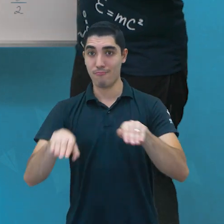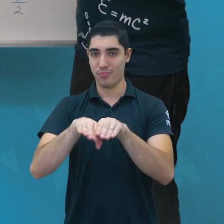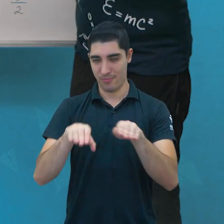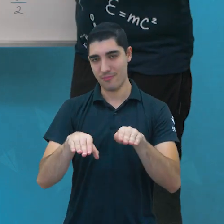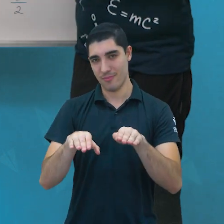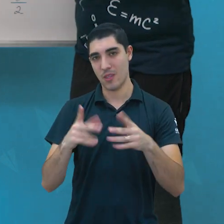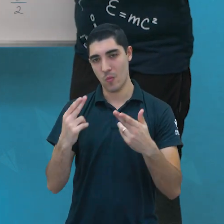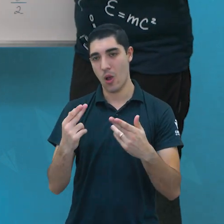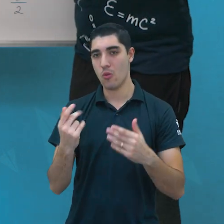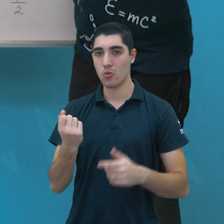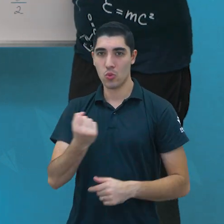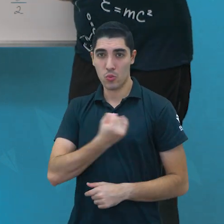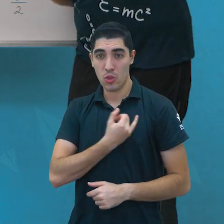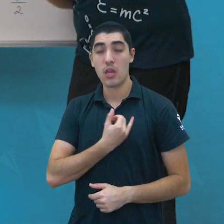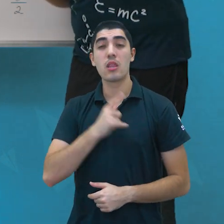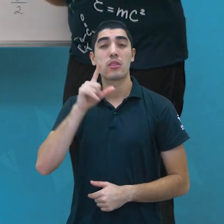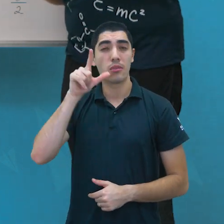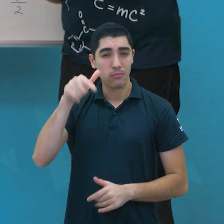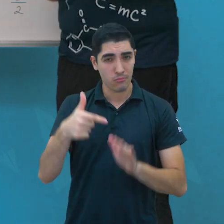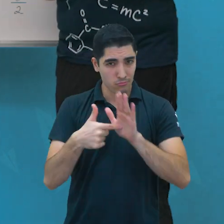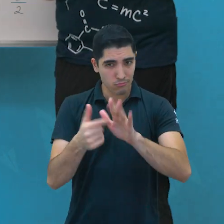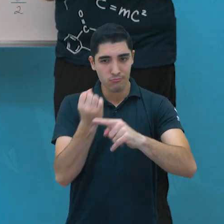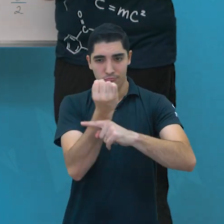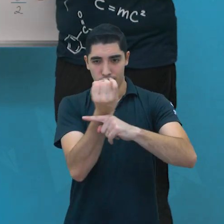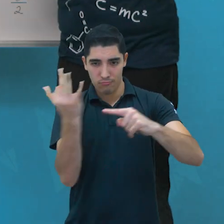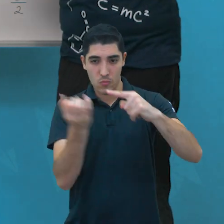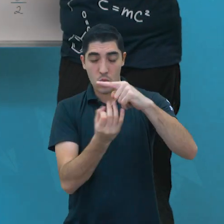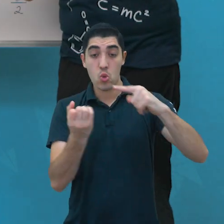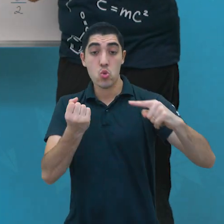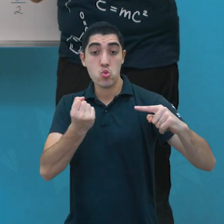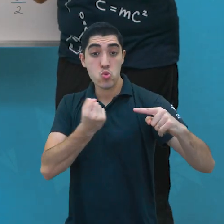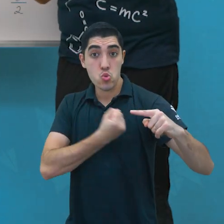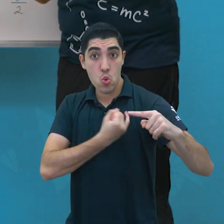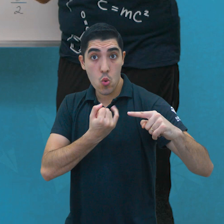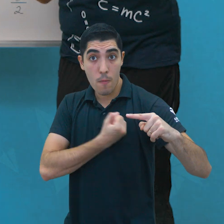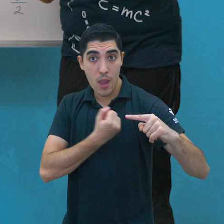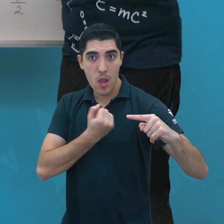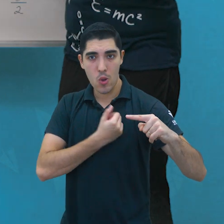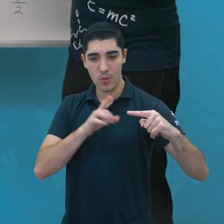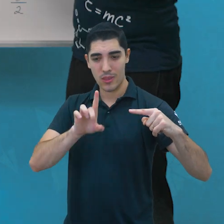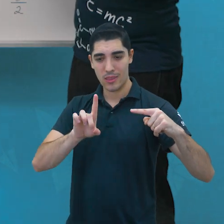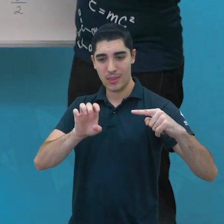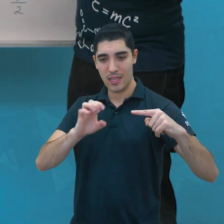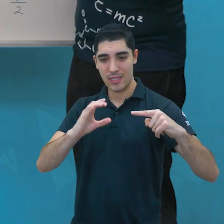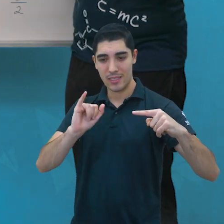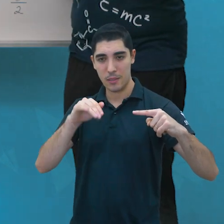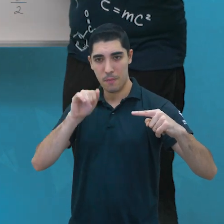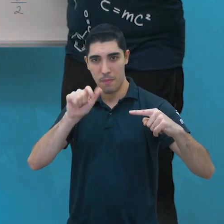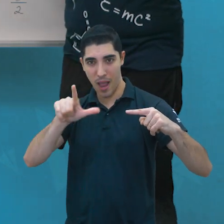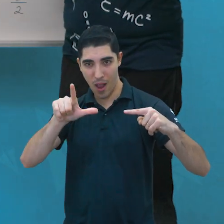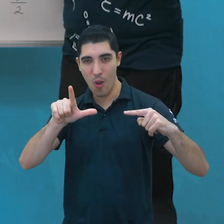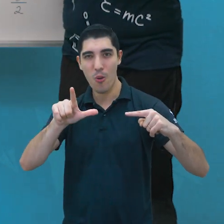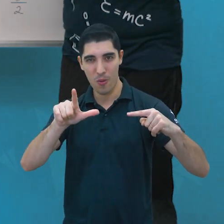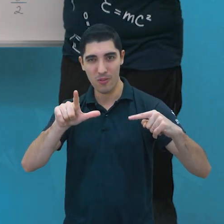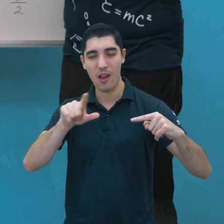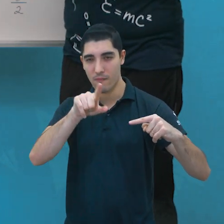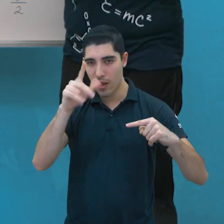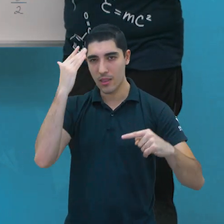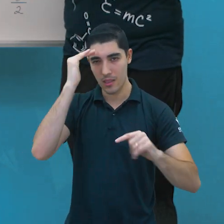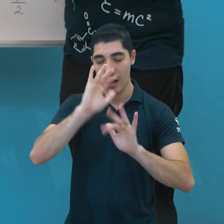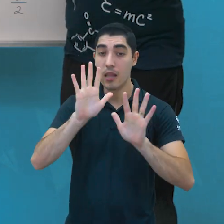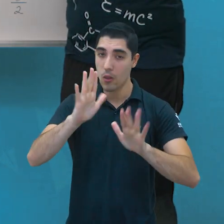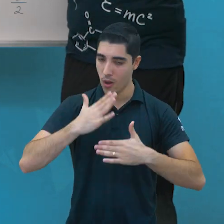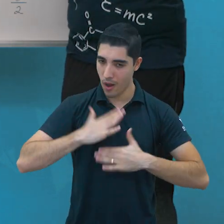escondem o mesmo valor. E quando chegarmos no assunto de frações com números decimais, isso aqui vai escancarar ainda